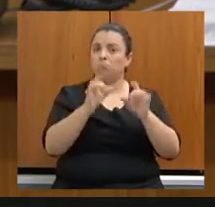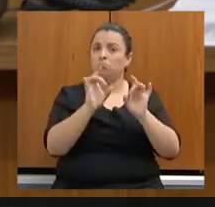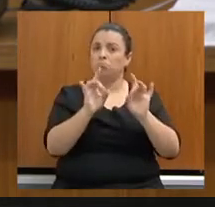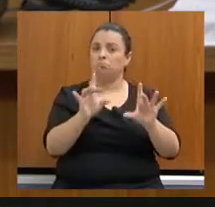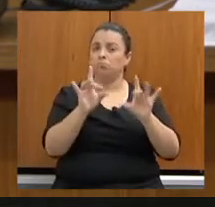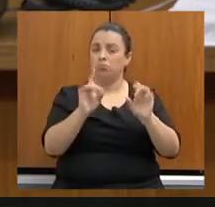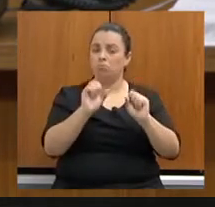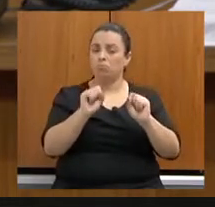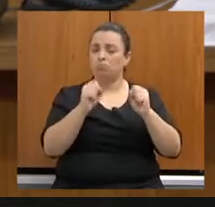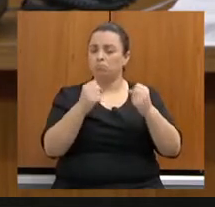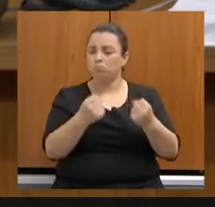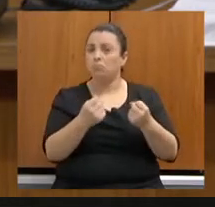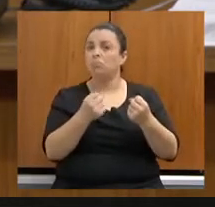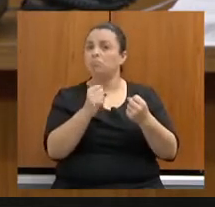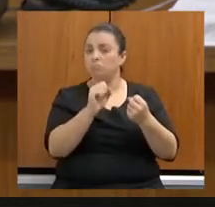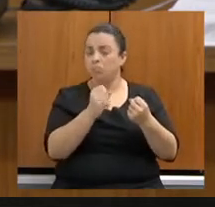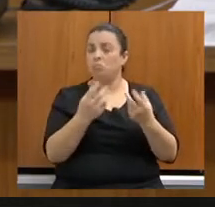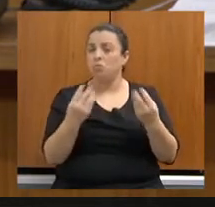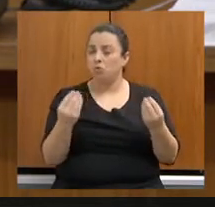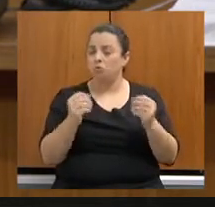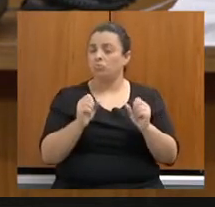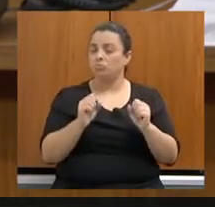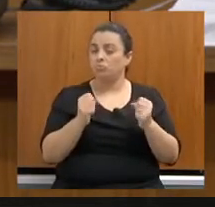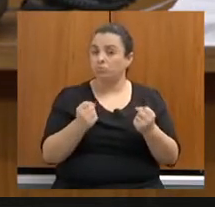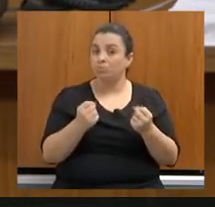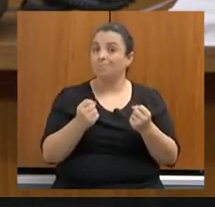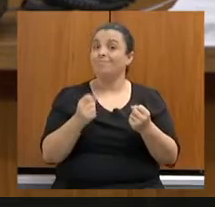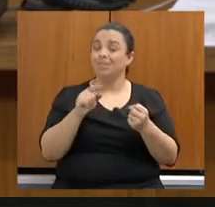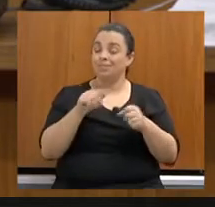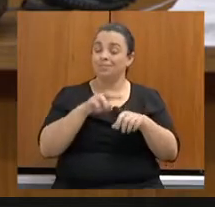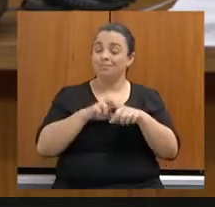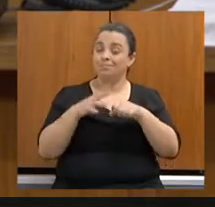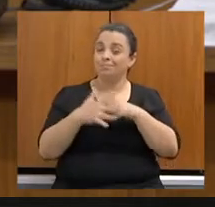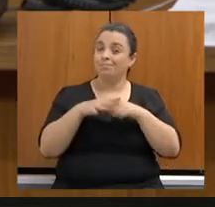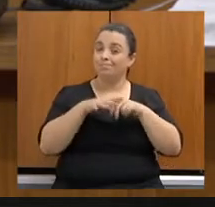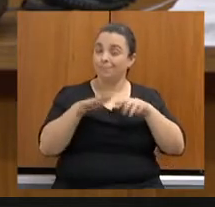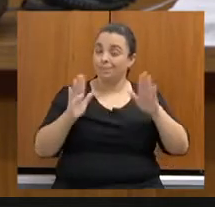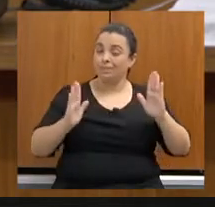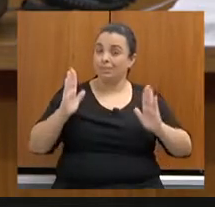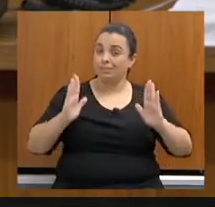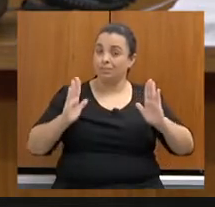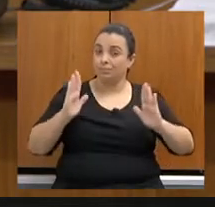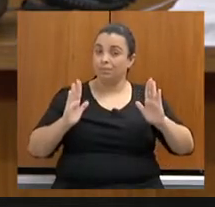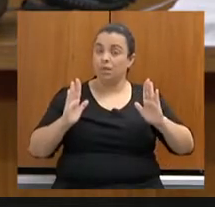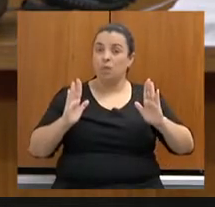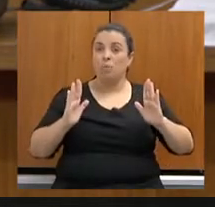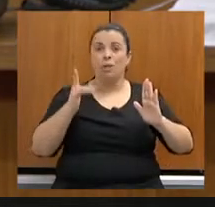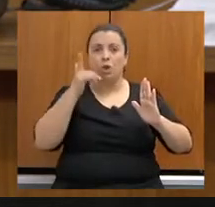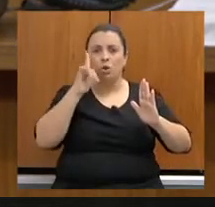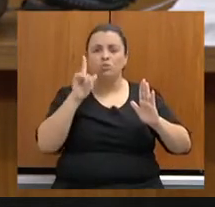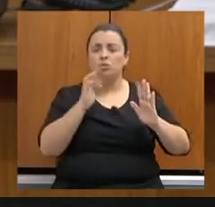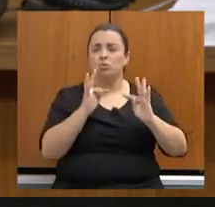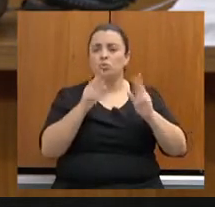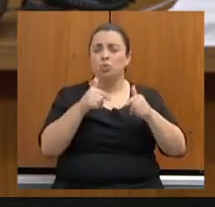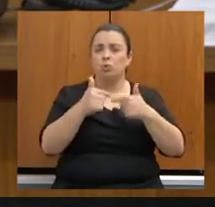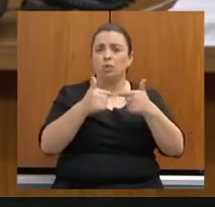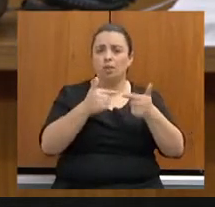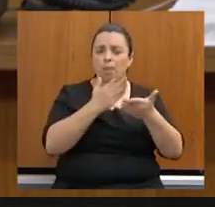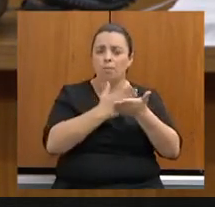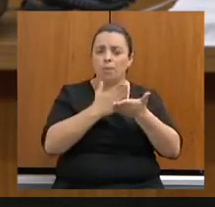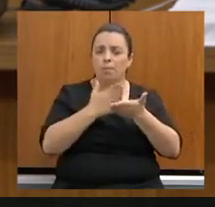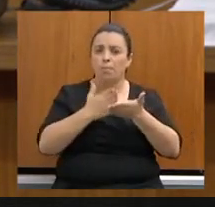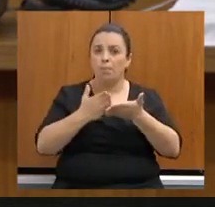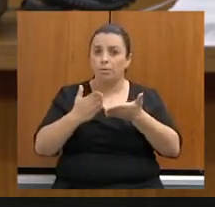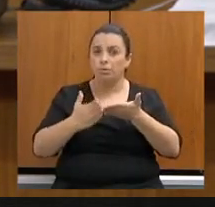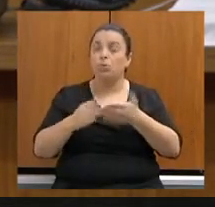esforçaram muito e muito durante a pandemia para que nada fosse atrasada que nada deixasse de ser